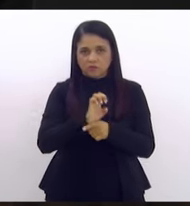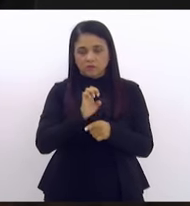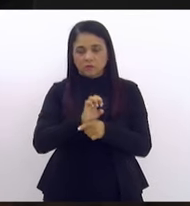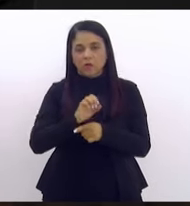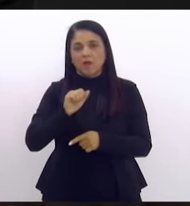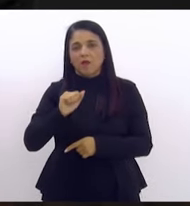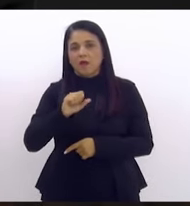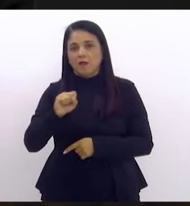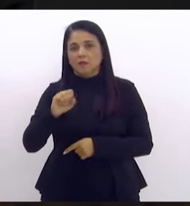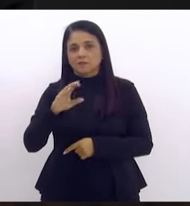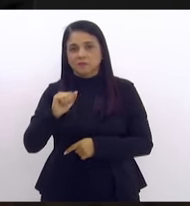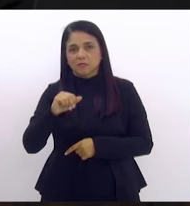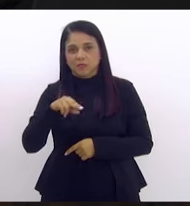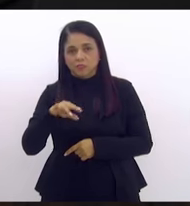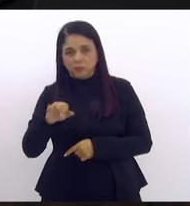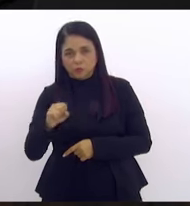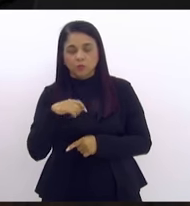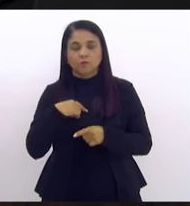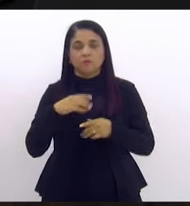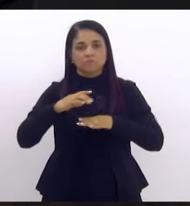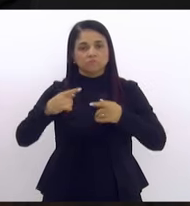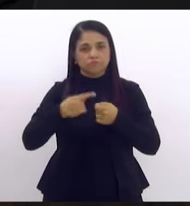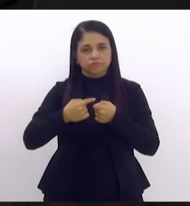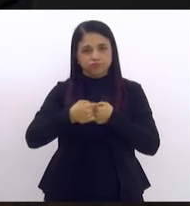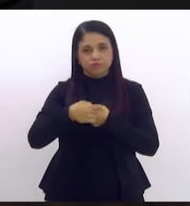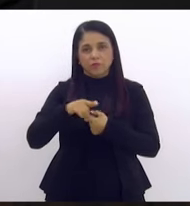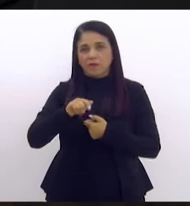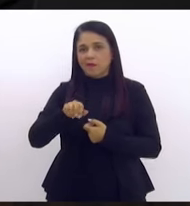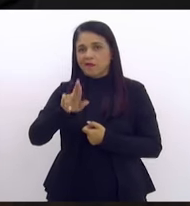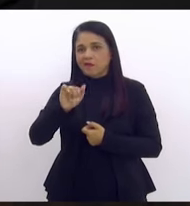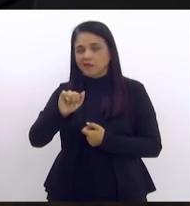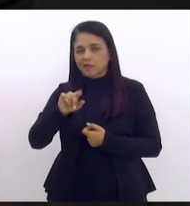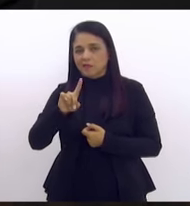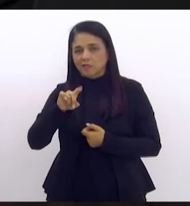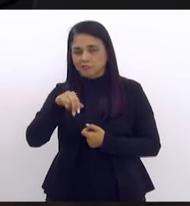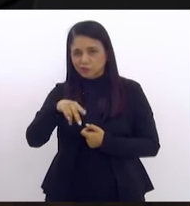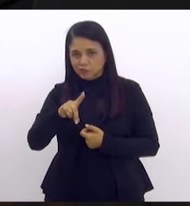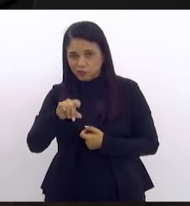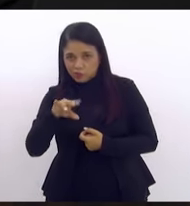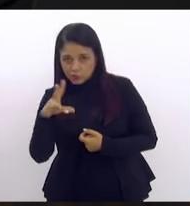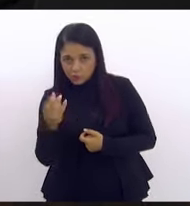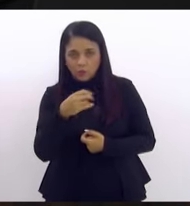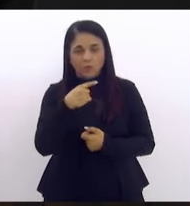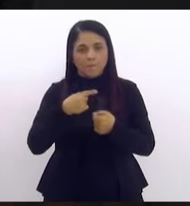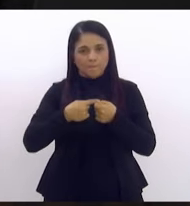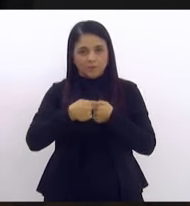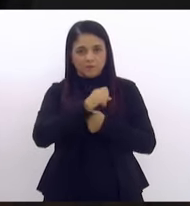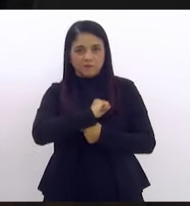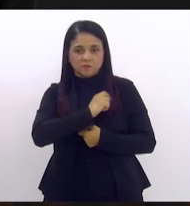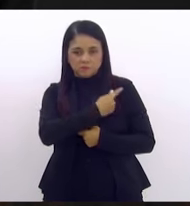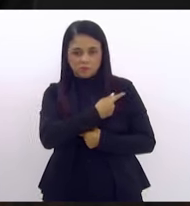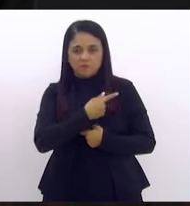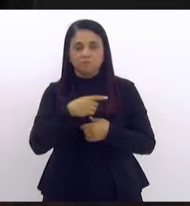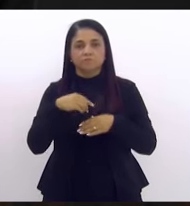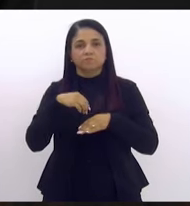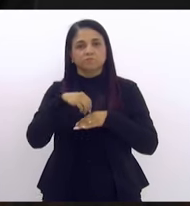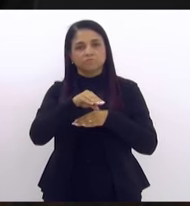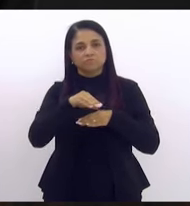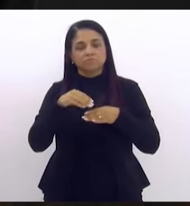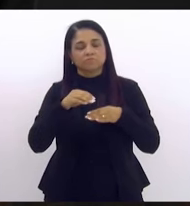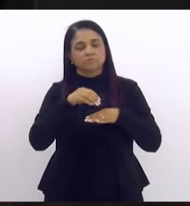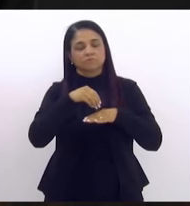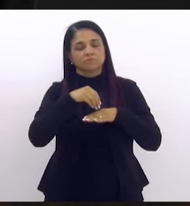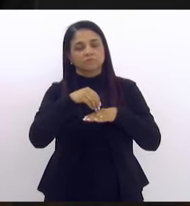Faria, localizado no bairro de Gradim, município de São Gonçalo. Parecer da Comissão de Indicações